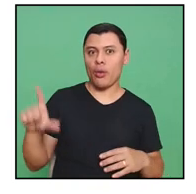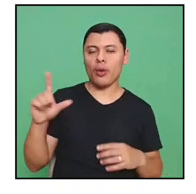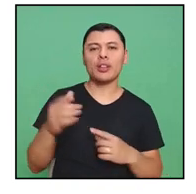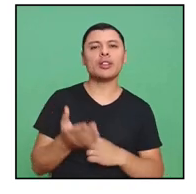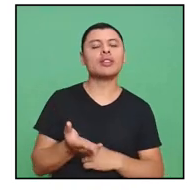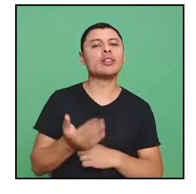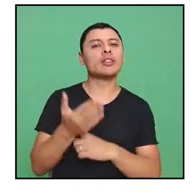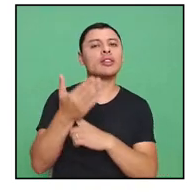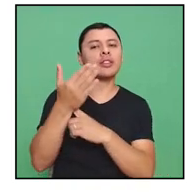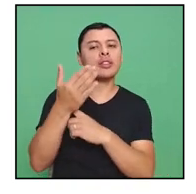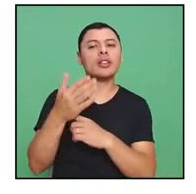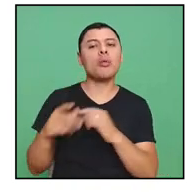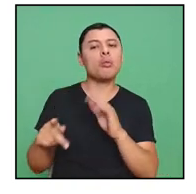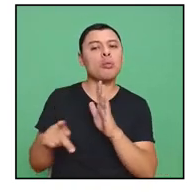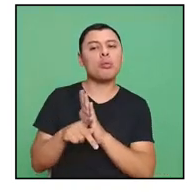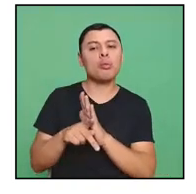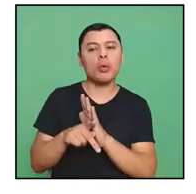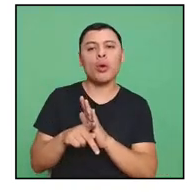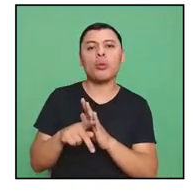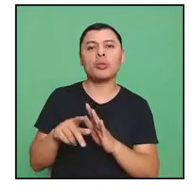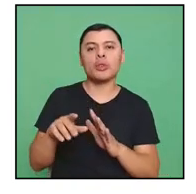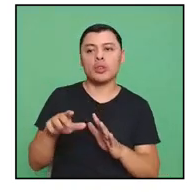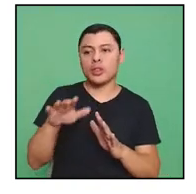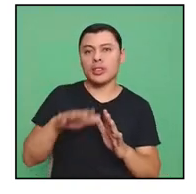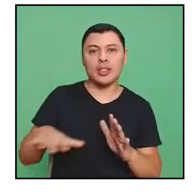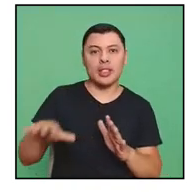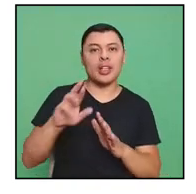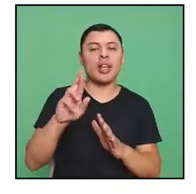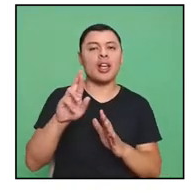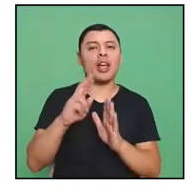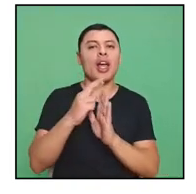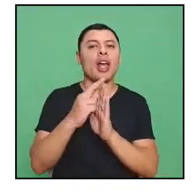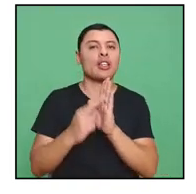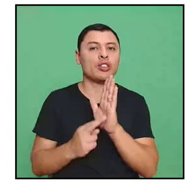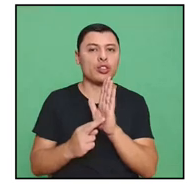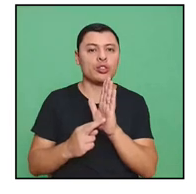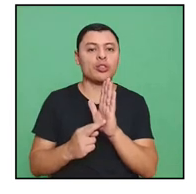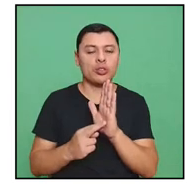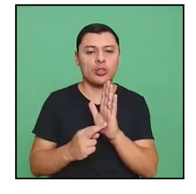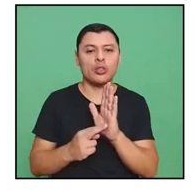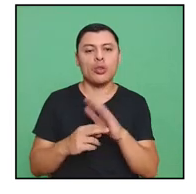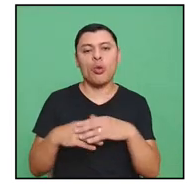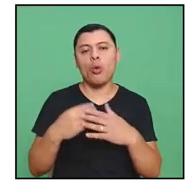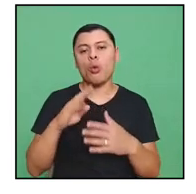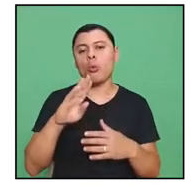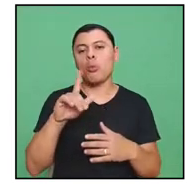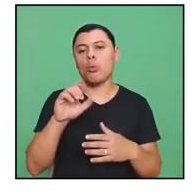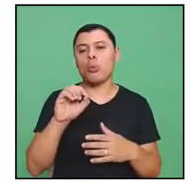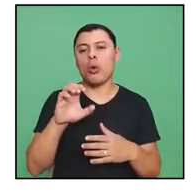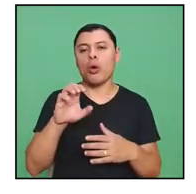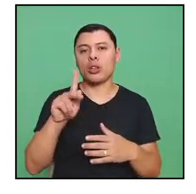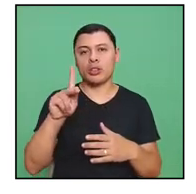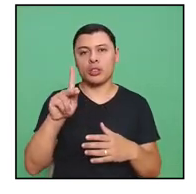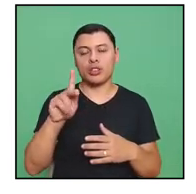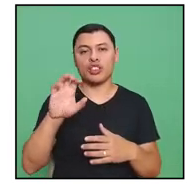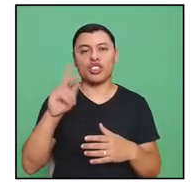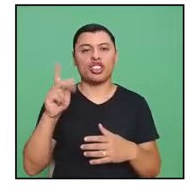ou tecnologias de registro distribuído ou blockchains ou cadeia de blocos,